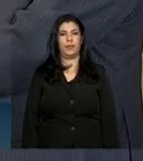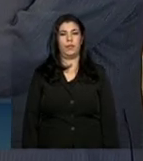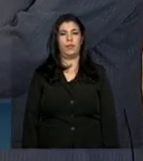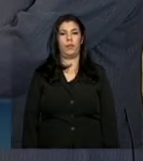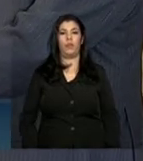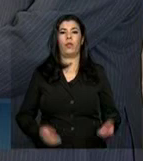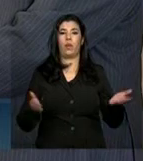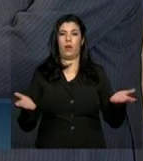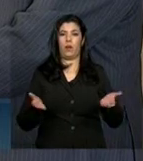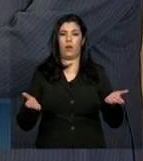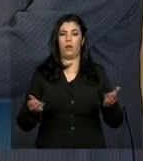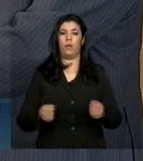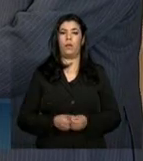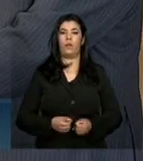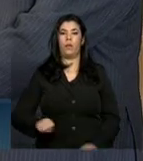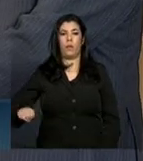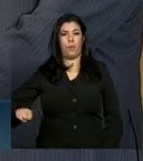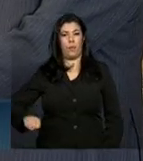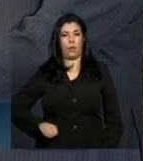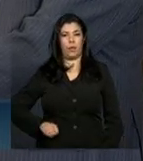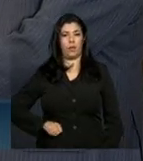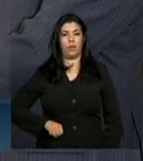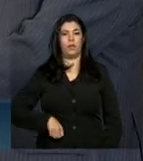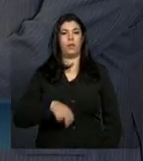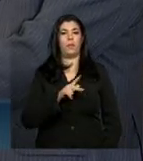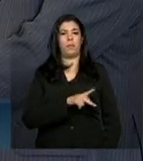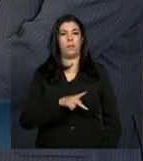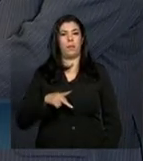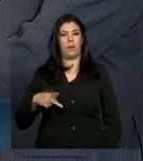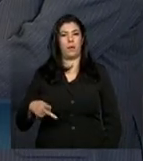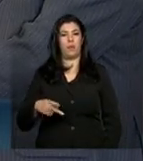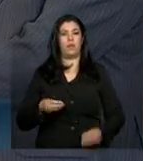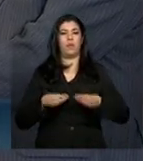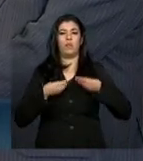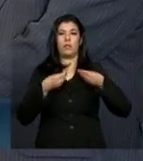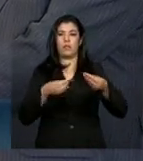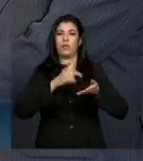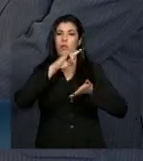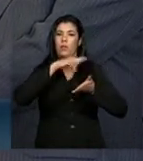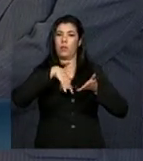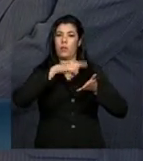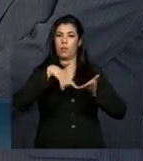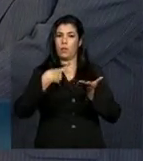Então, agora é a vez do embaixador do Paraguai, que entrega a sua carta